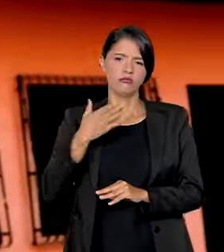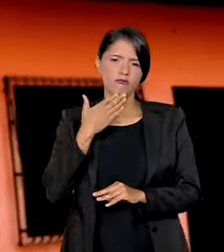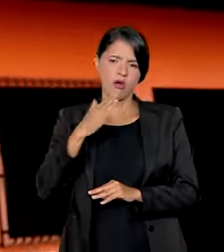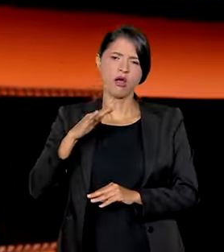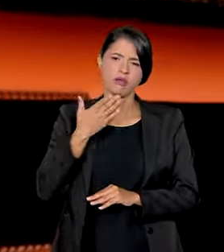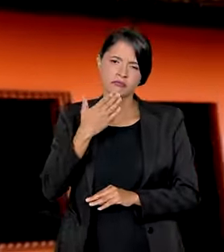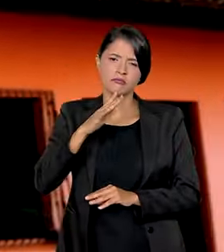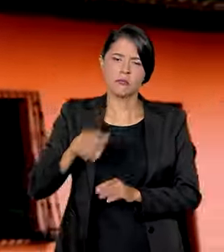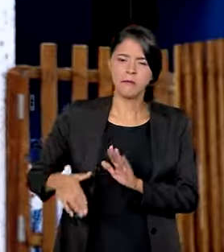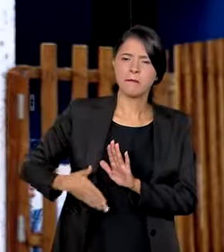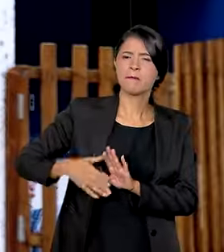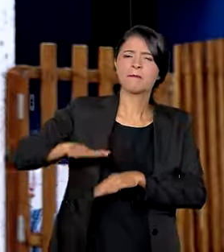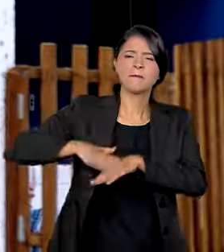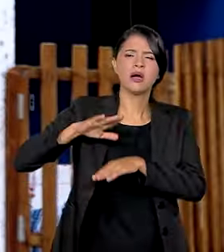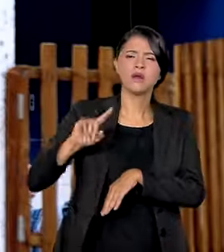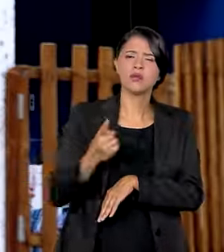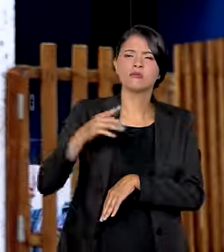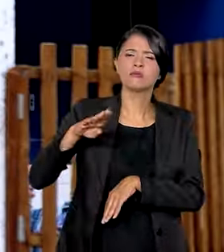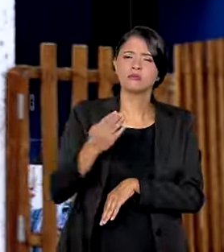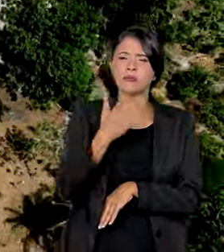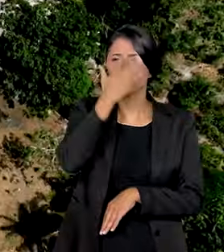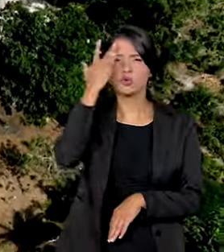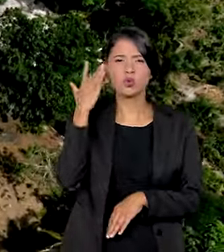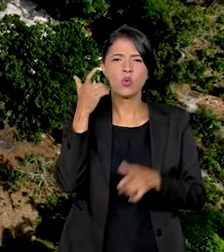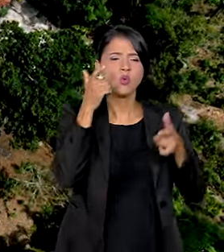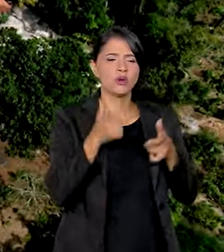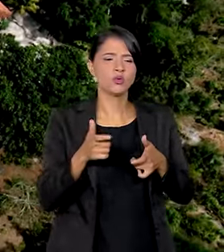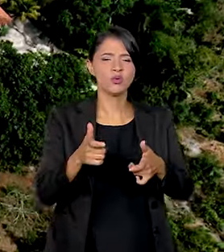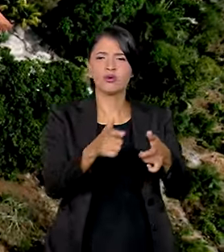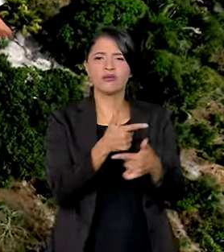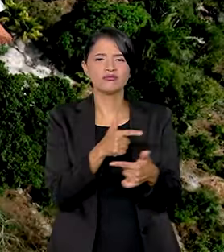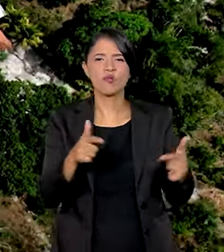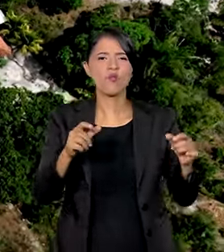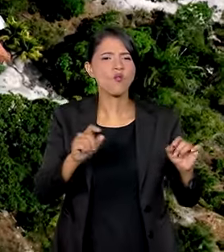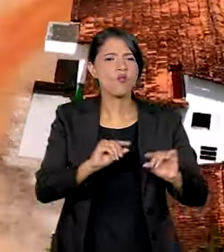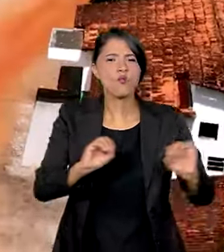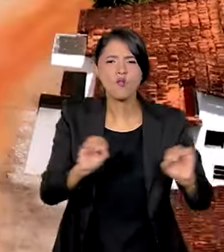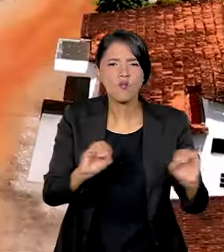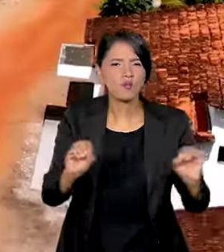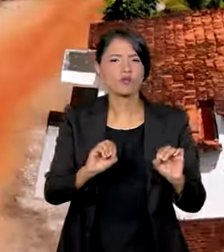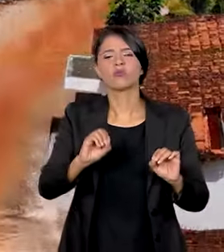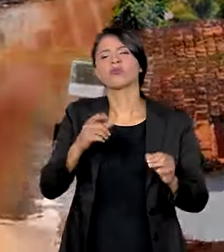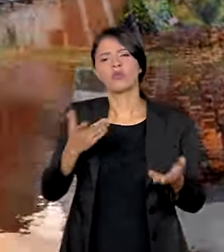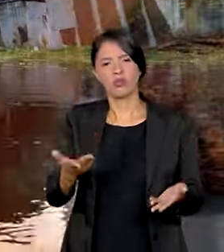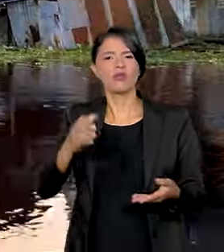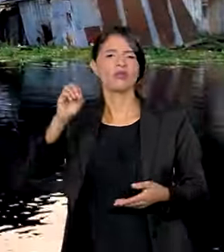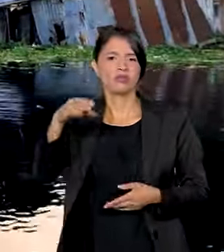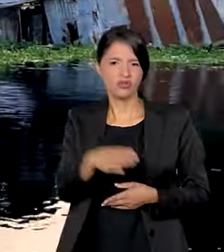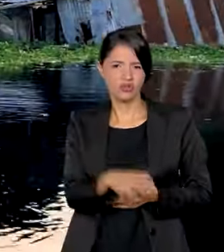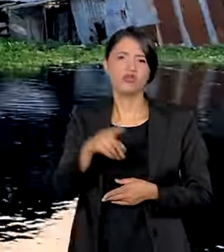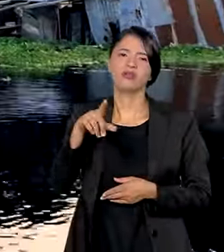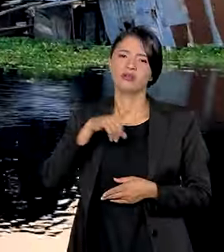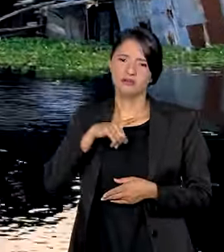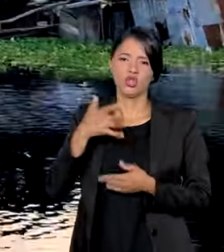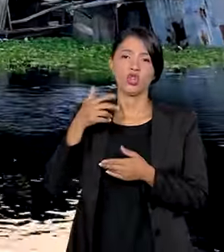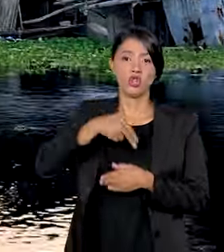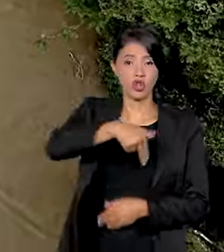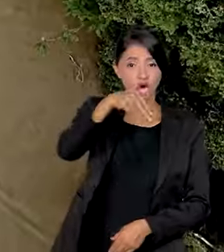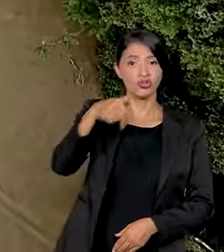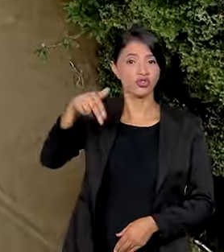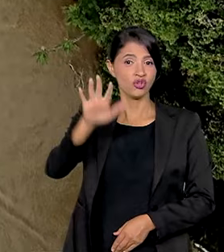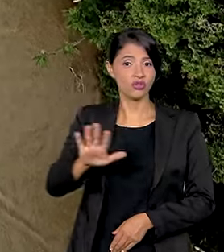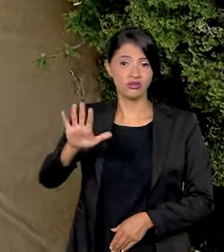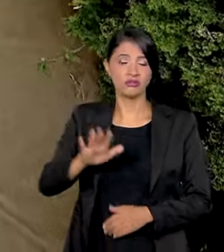que vai beneficiar mais de 1 milhão de pessoas em lugares onde ainda não existe energia elétrica, principalmente nas